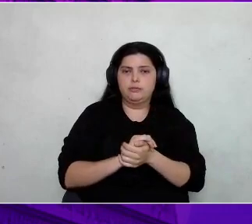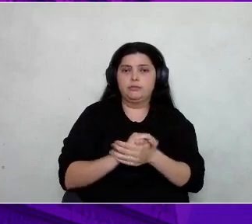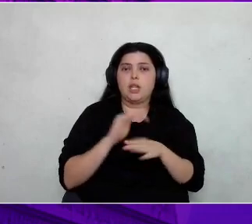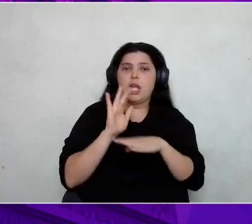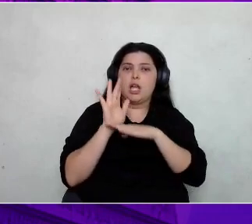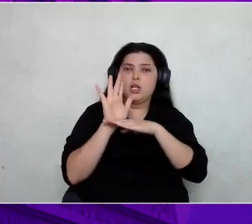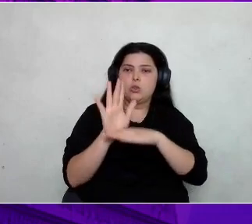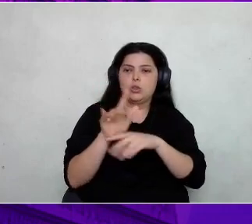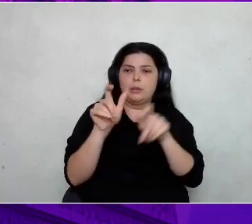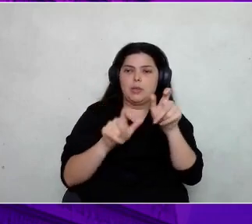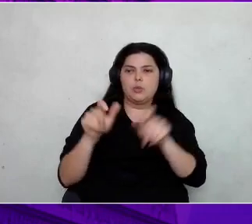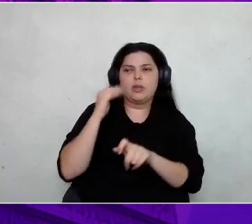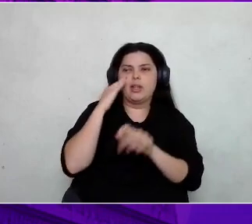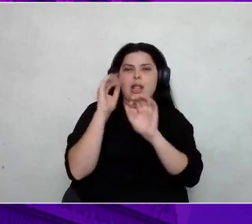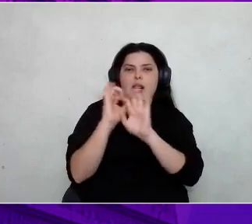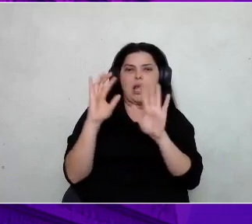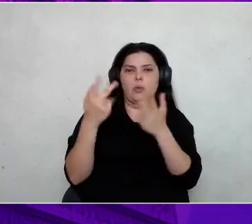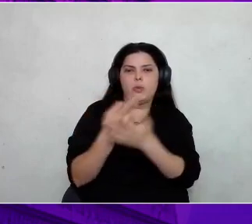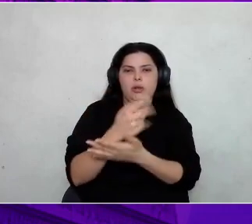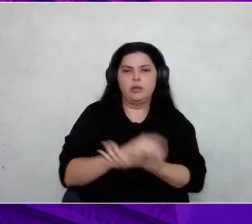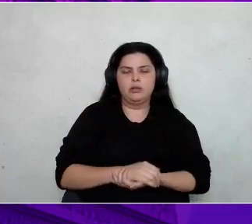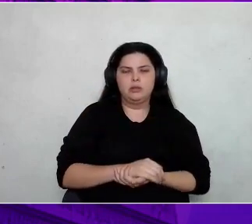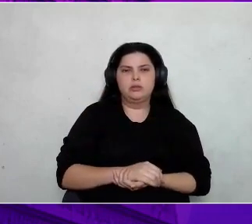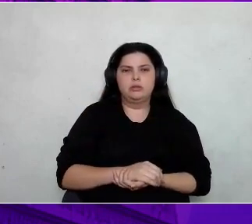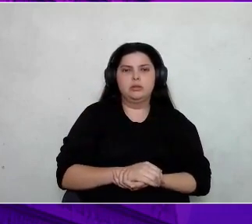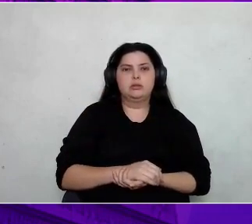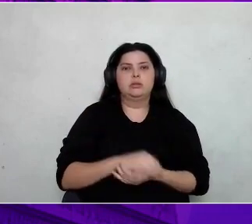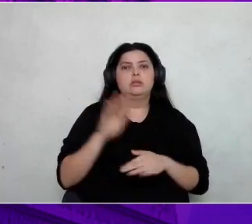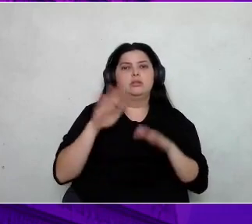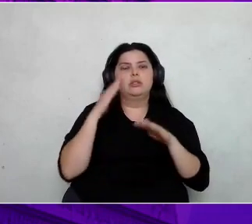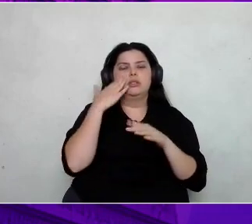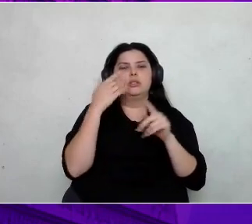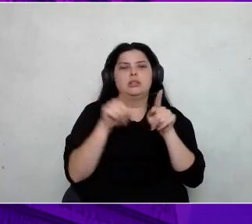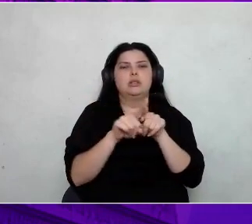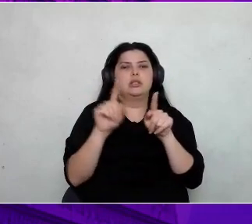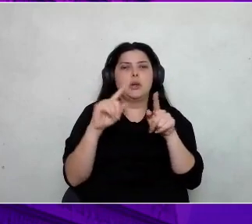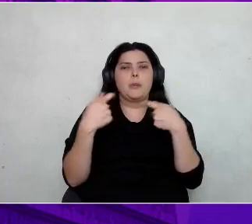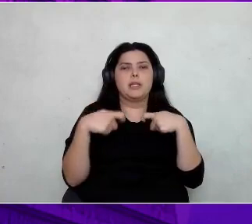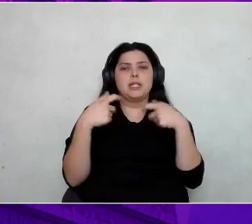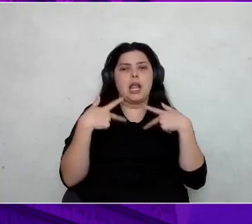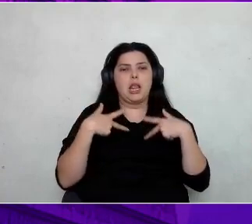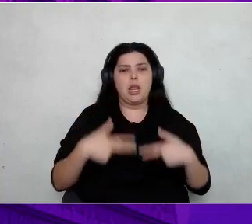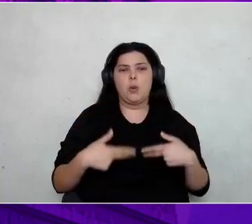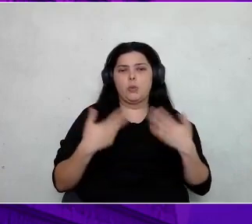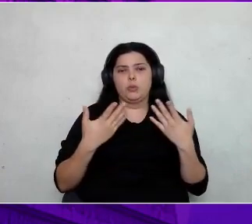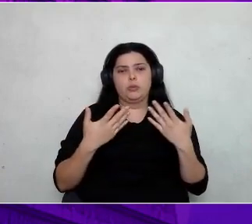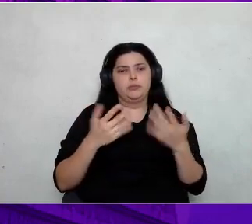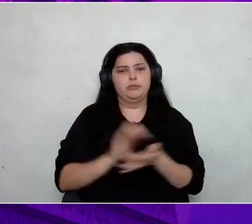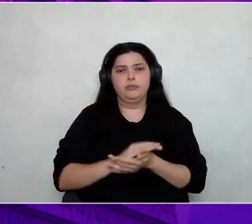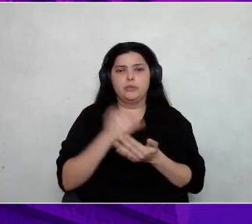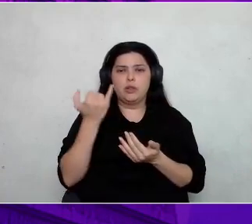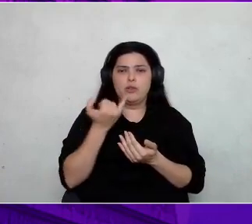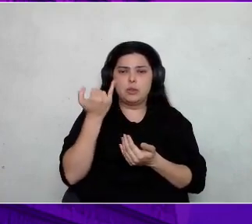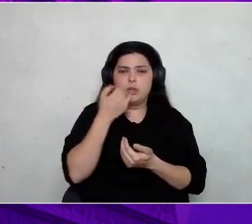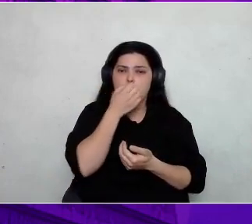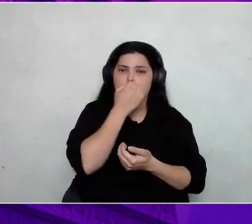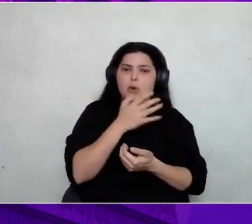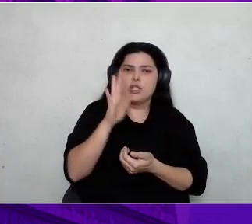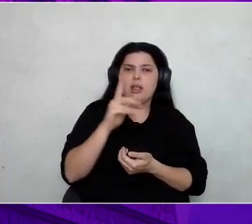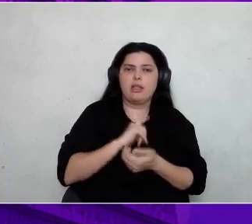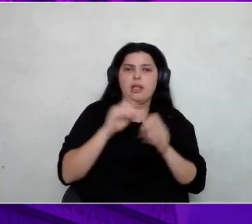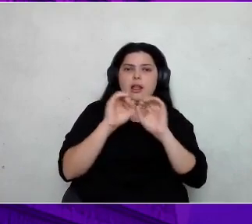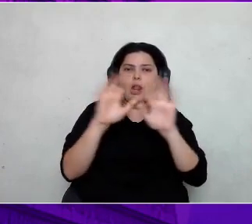que está acontecendo. Talvez vocês entendam que nem precisa do neutro, é redundante a informação, porque vocês já têm ali o